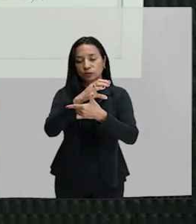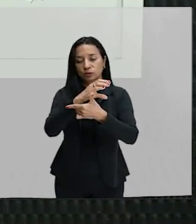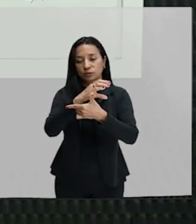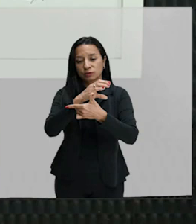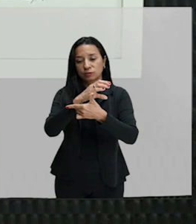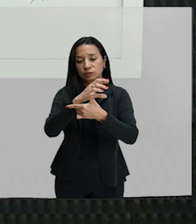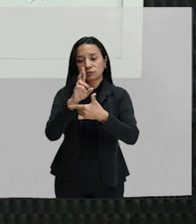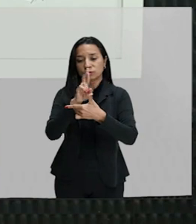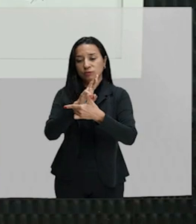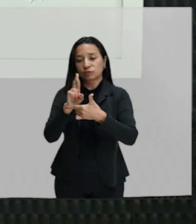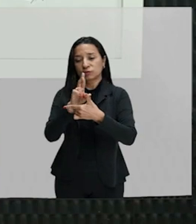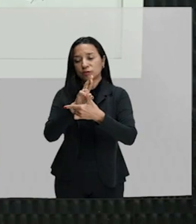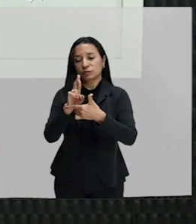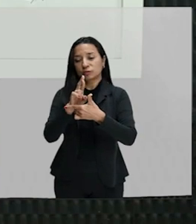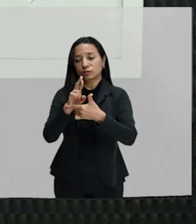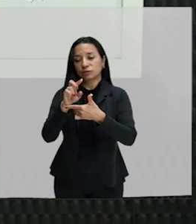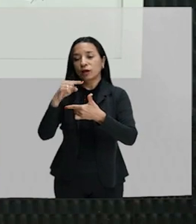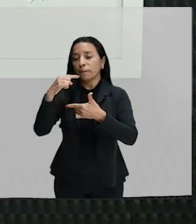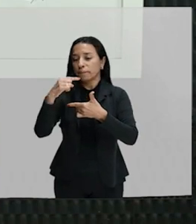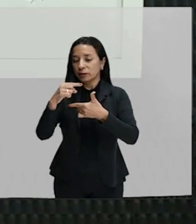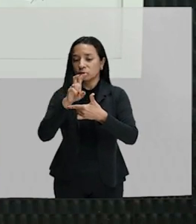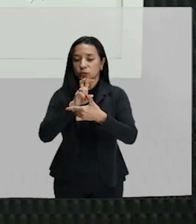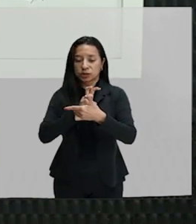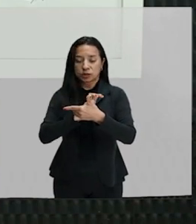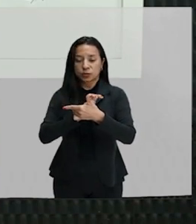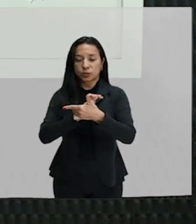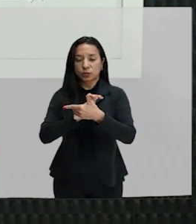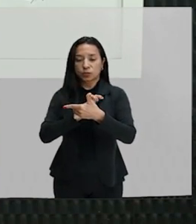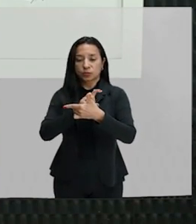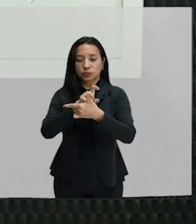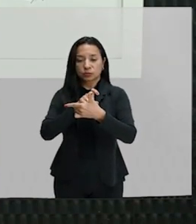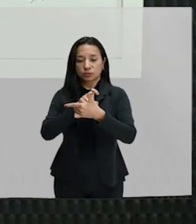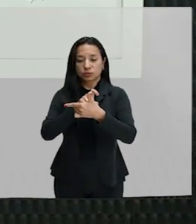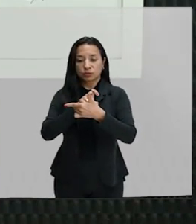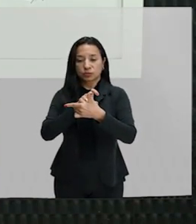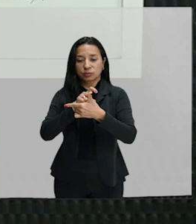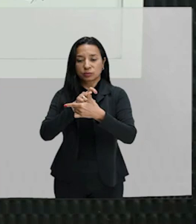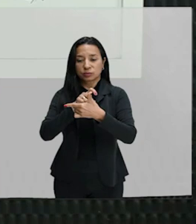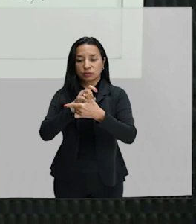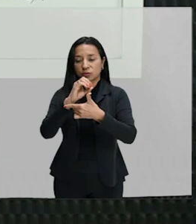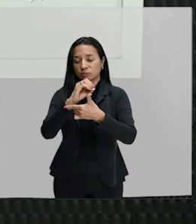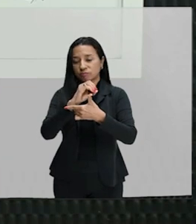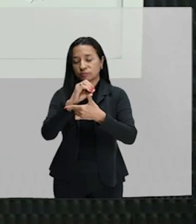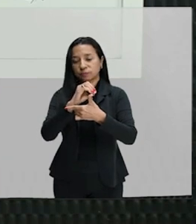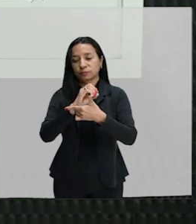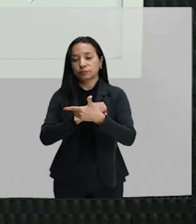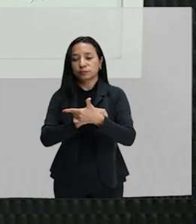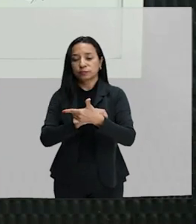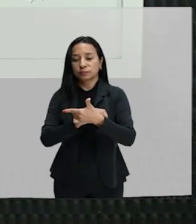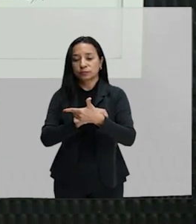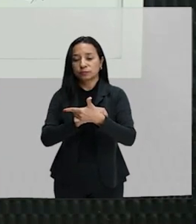corresponde a -5 Gra x quando for